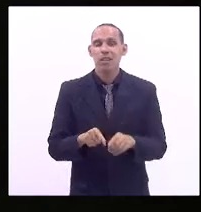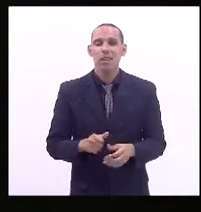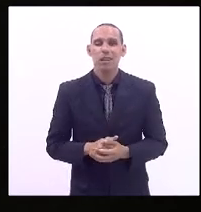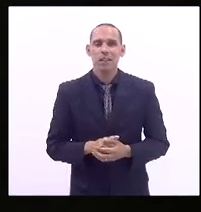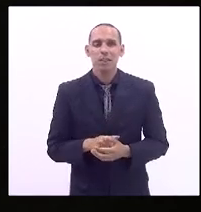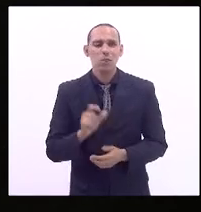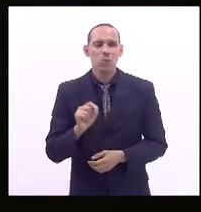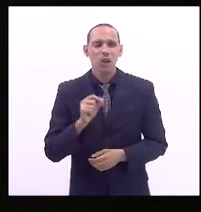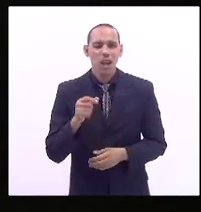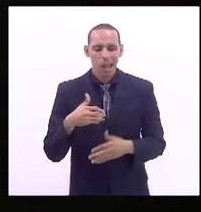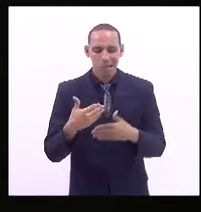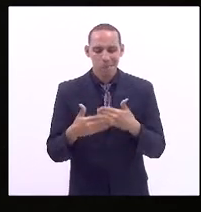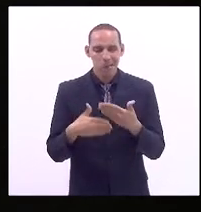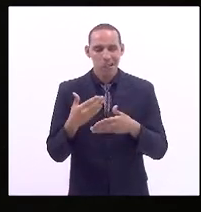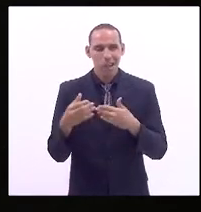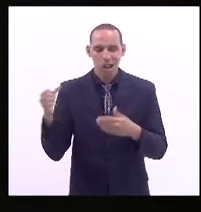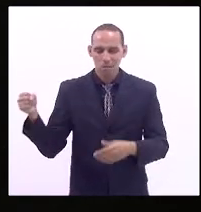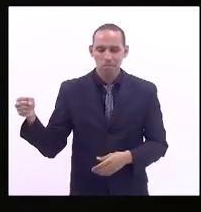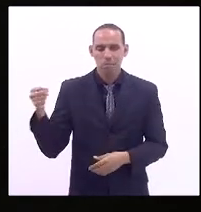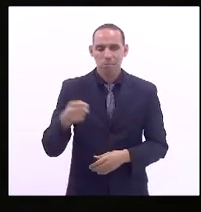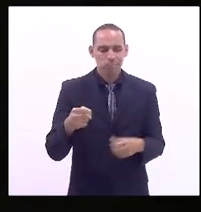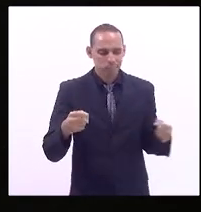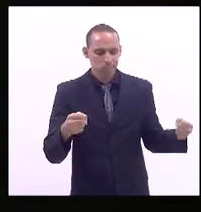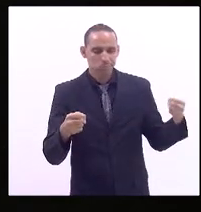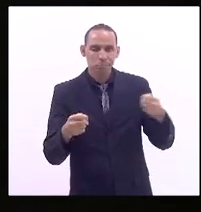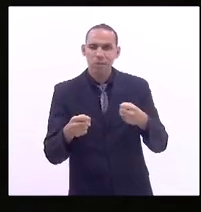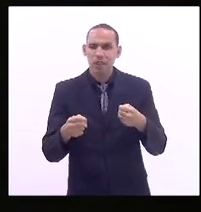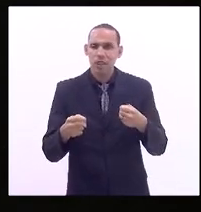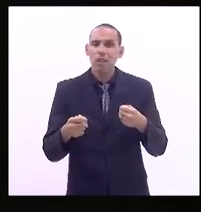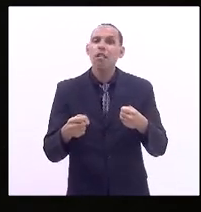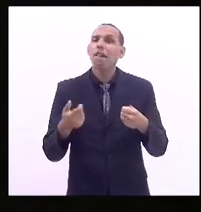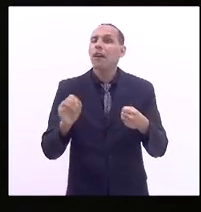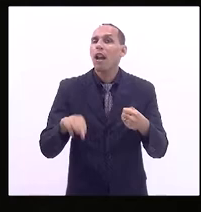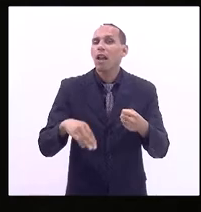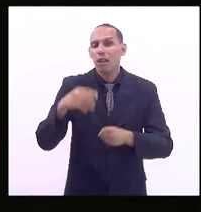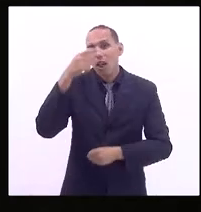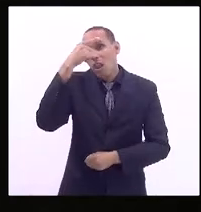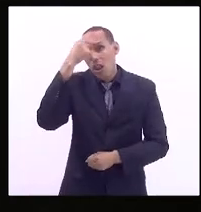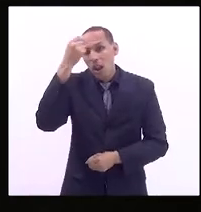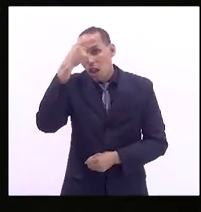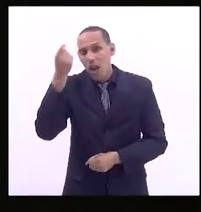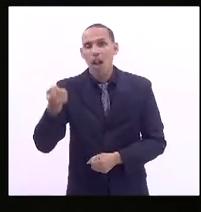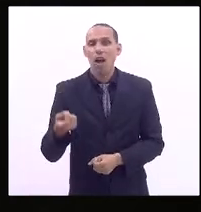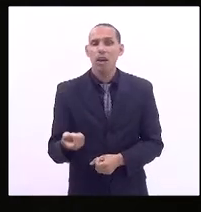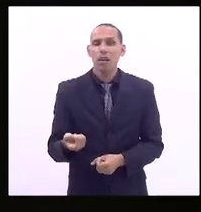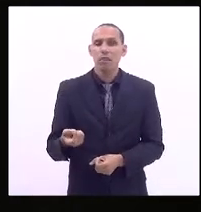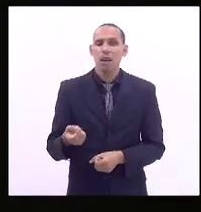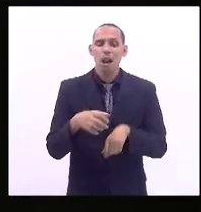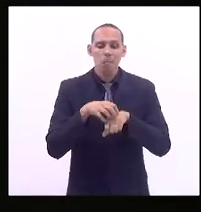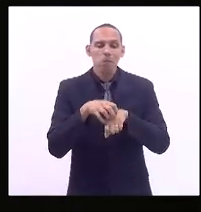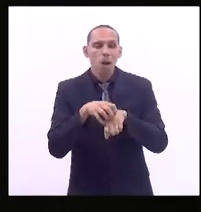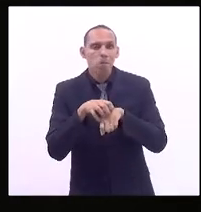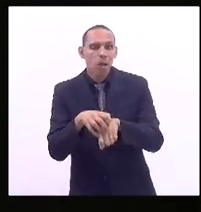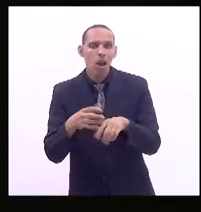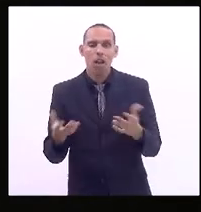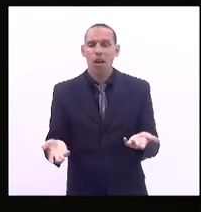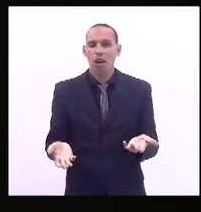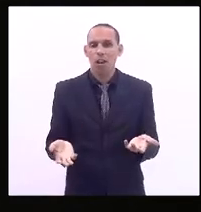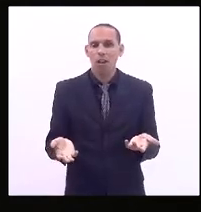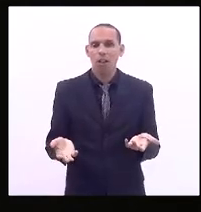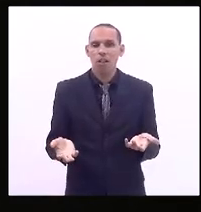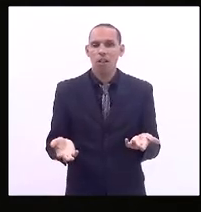nesse processo as Universidades quem debate a mobilidade a questão da